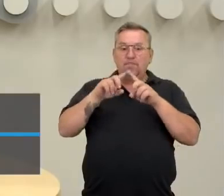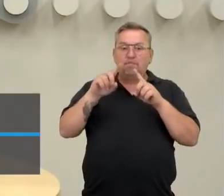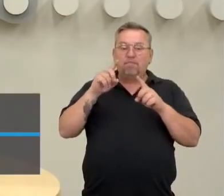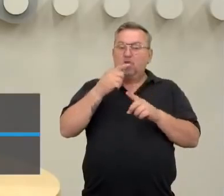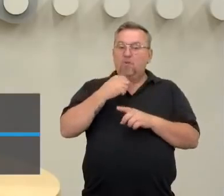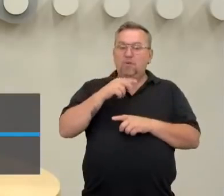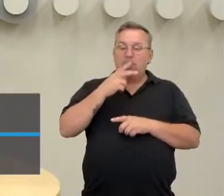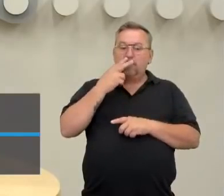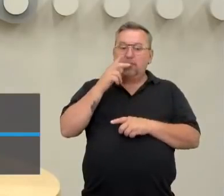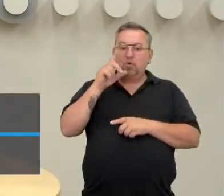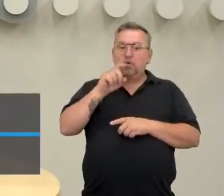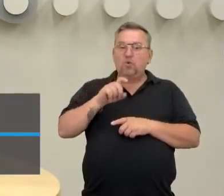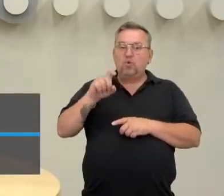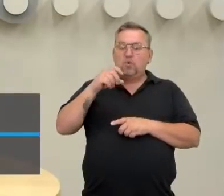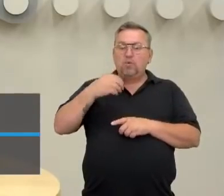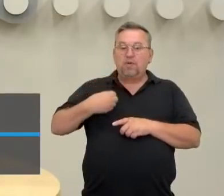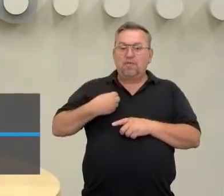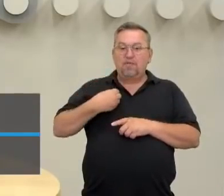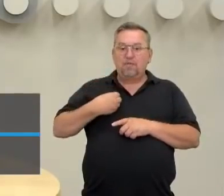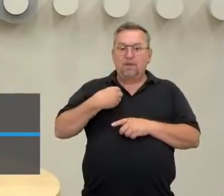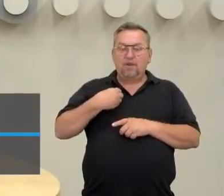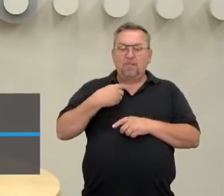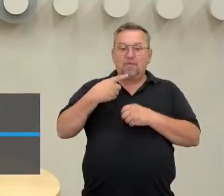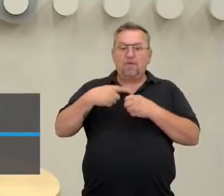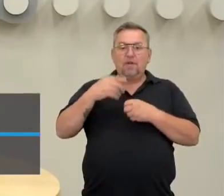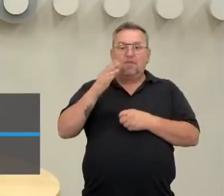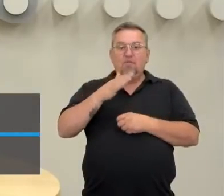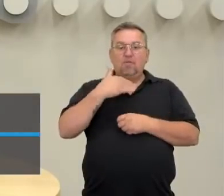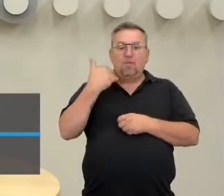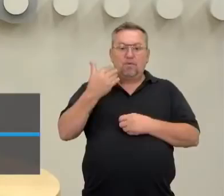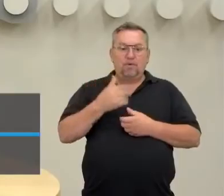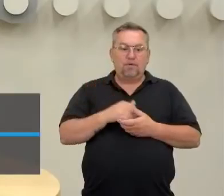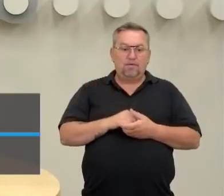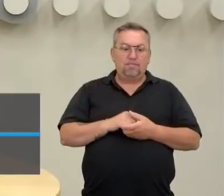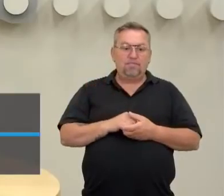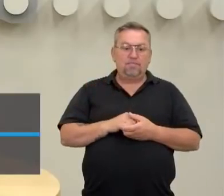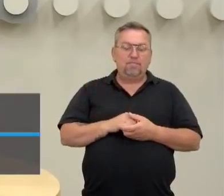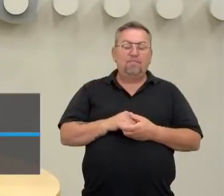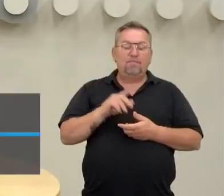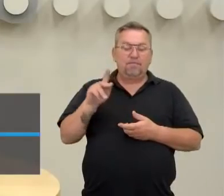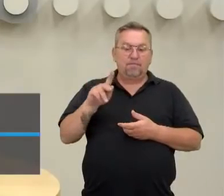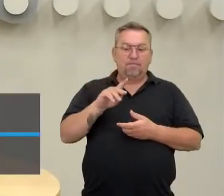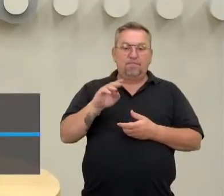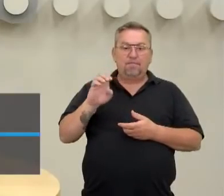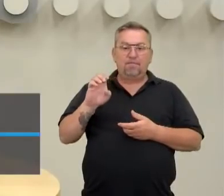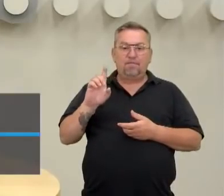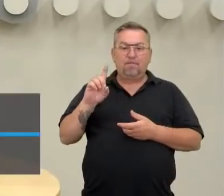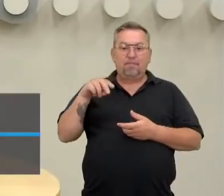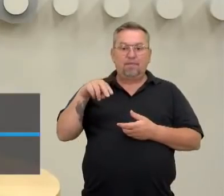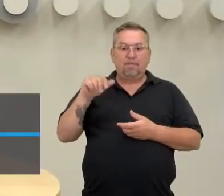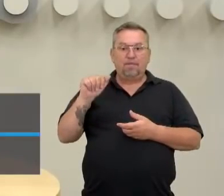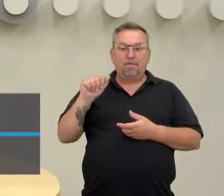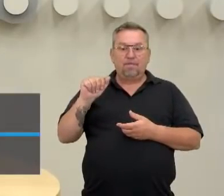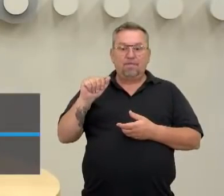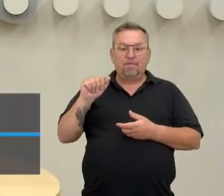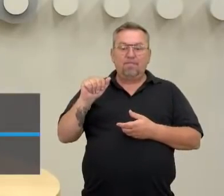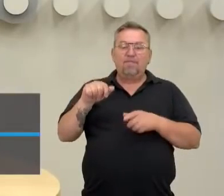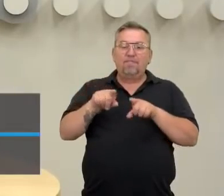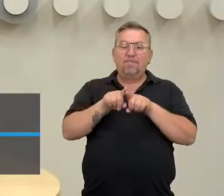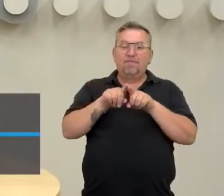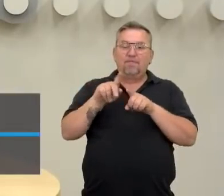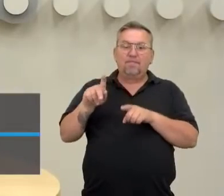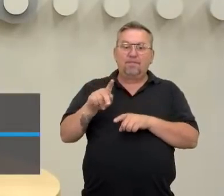menino parece estar dando vida a uma cidade que está morta, né, a aluna da professora Edna, né, e o